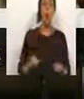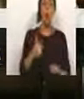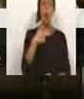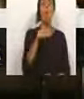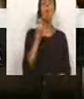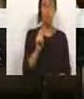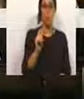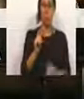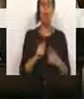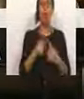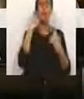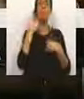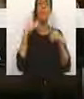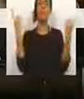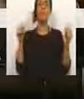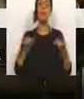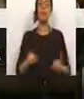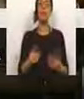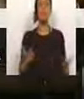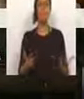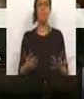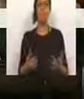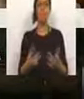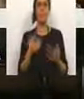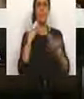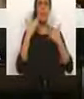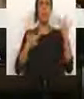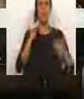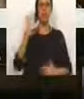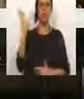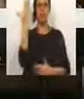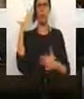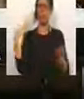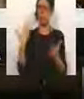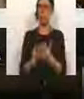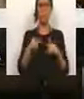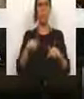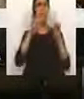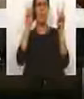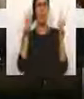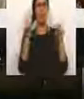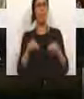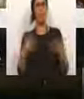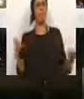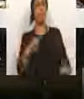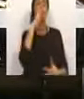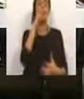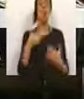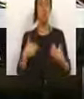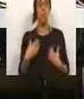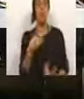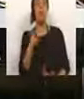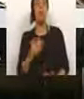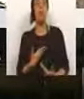Bloco de Esquerda revela aqui a maior encenação de todos os tempos nesta matéria. Dizer-lhes que da parte